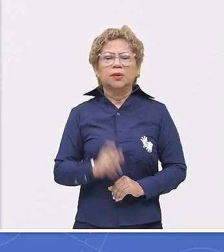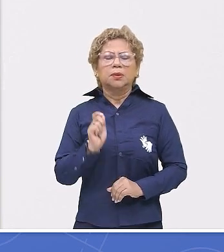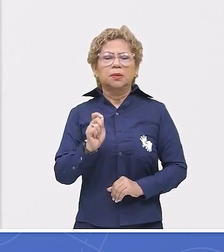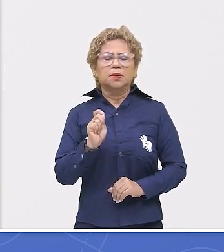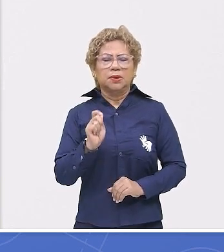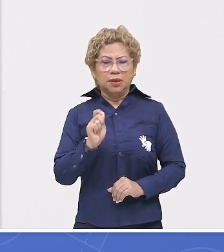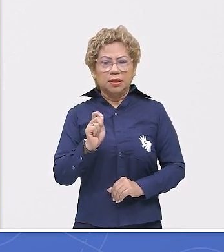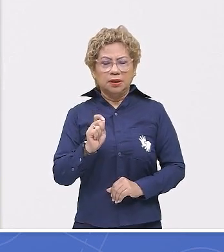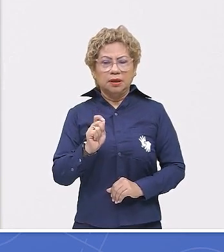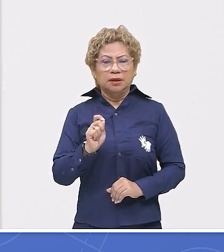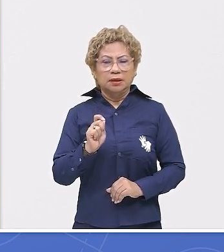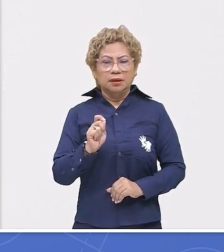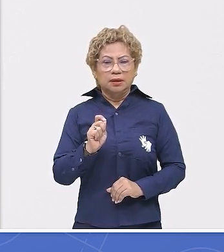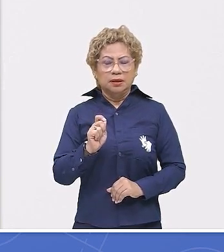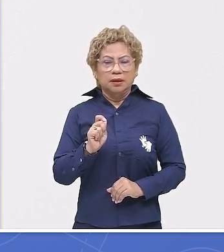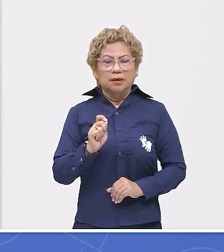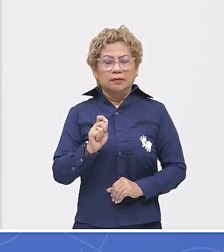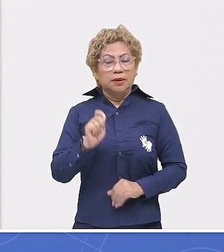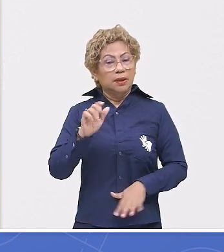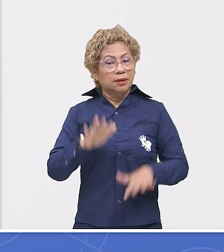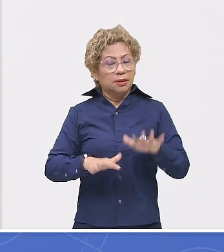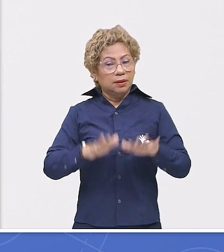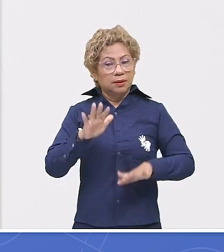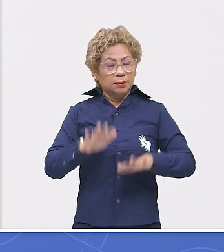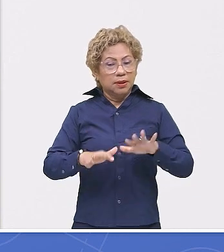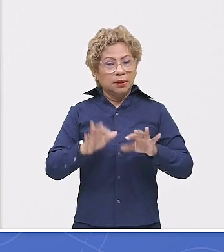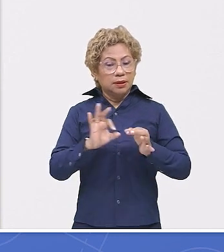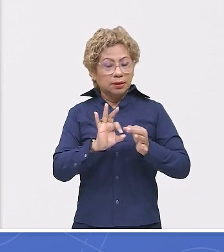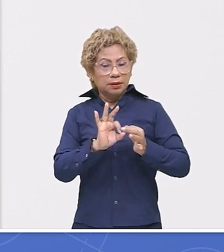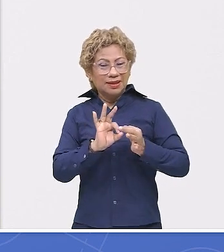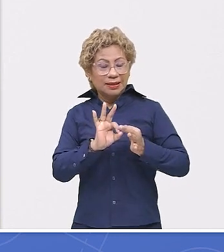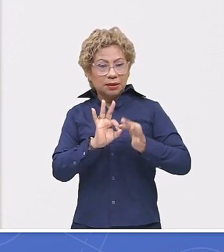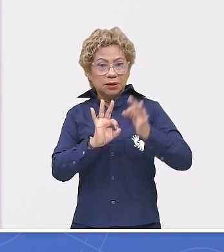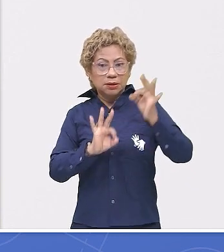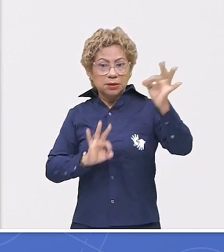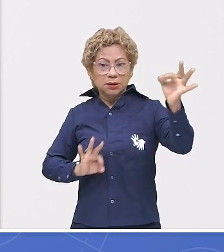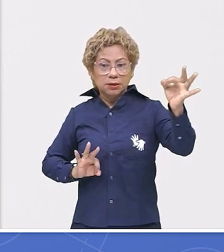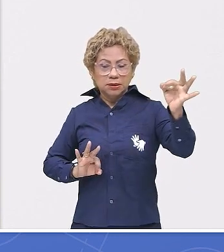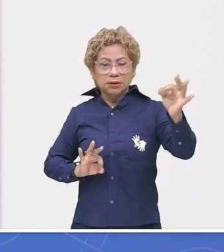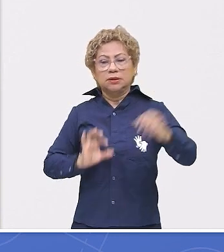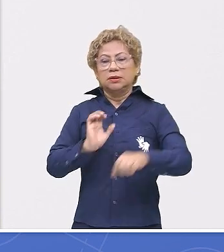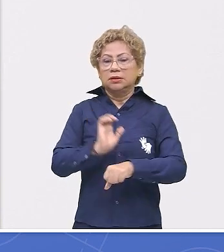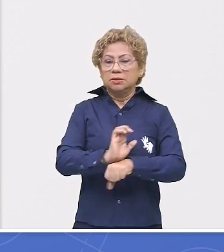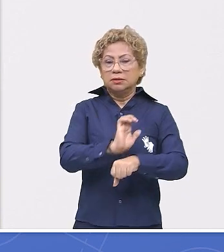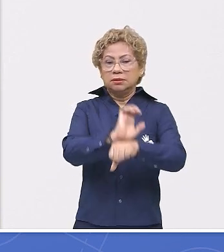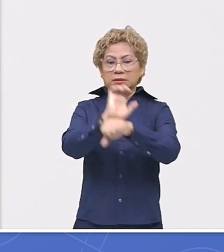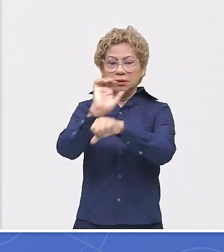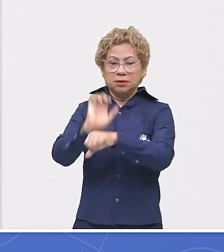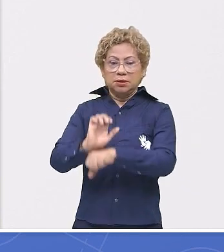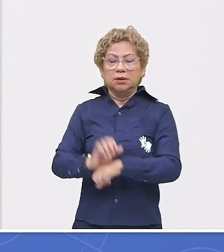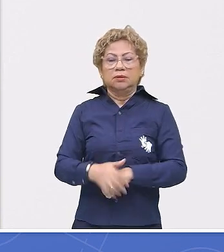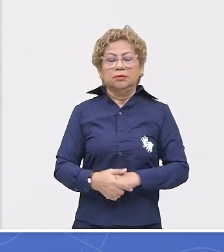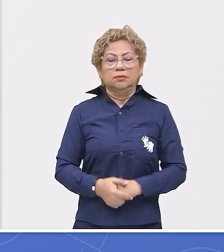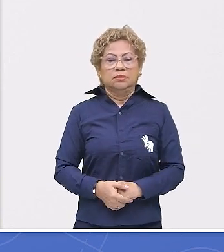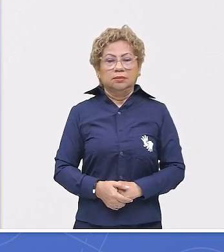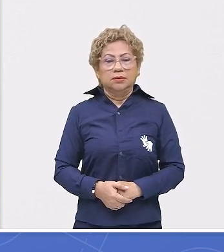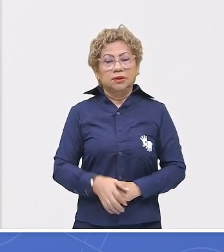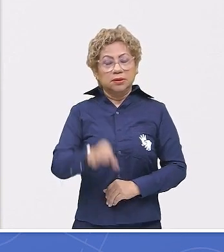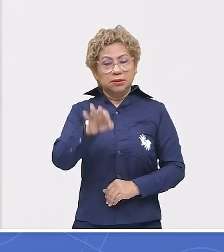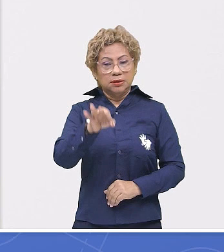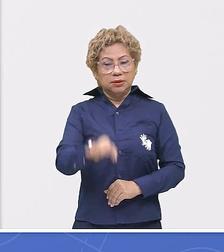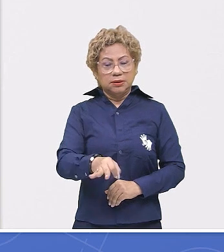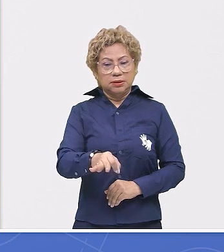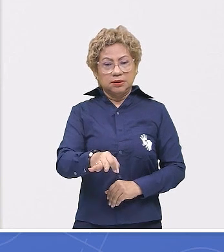estar ligado à longitude, então vai ser aí de leste para oeste. Então, a letra correta vai ser o quê?